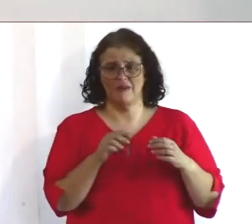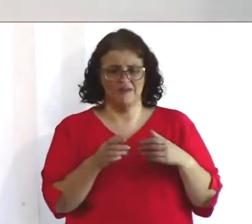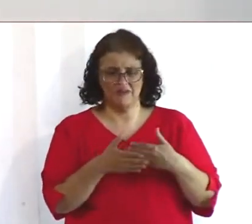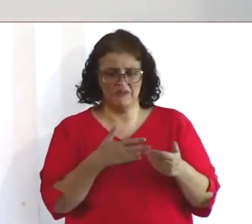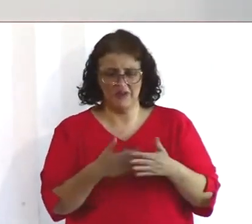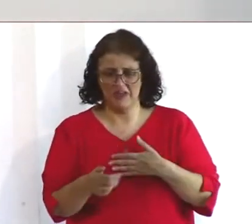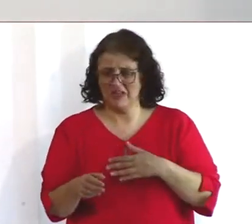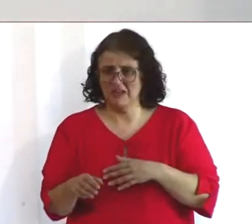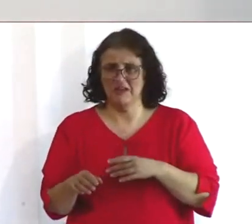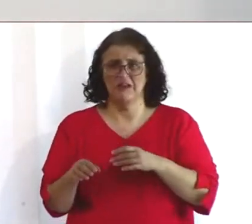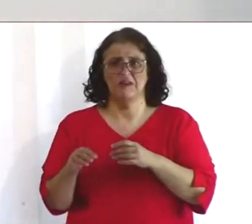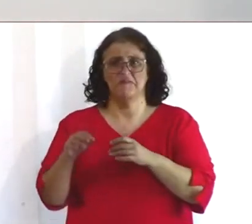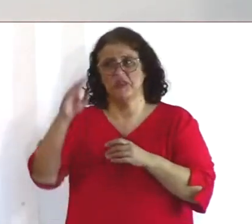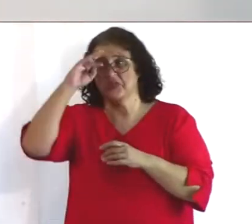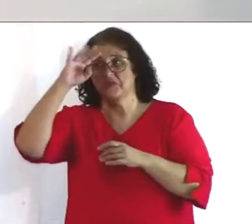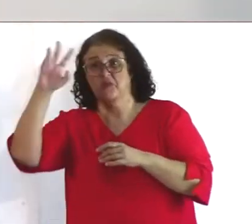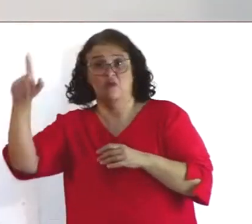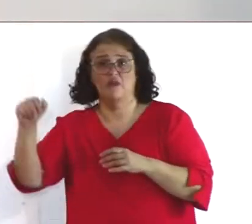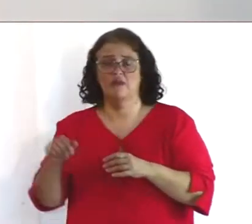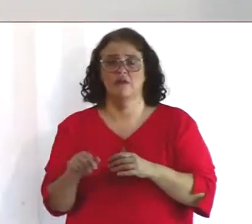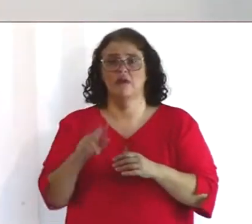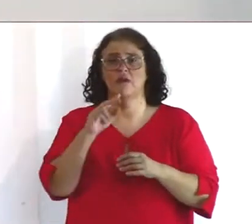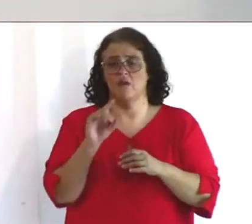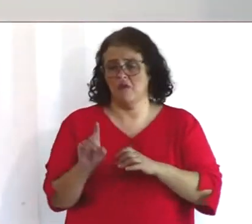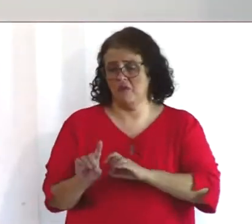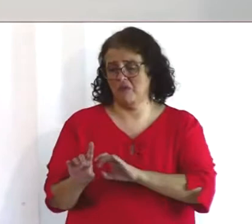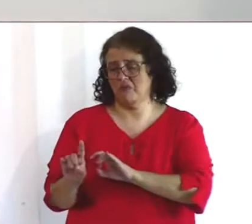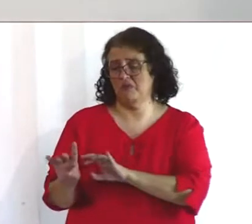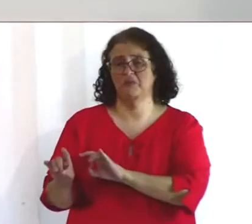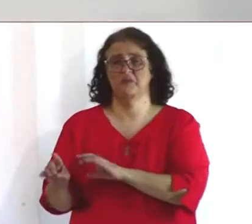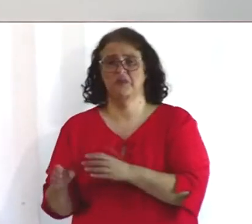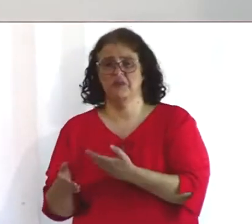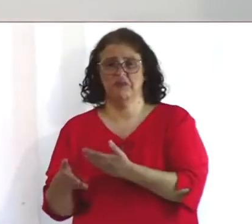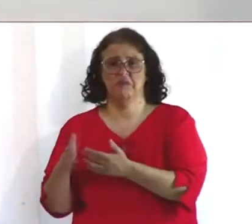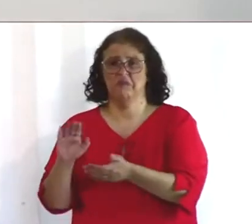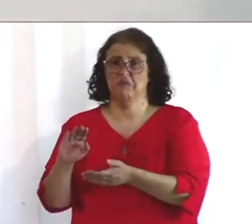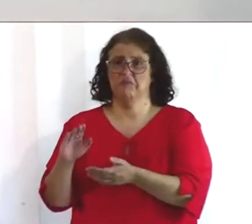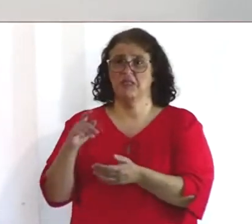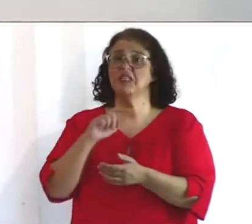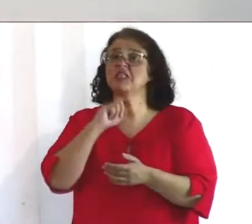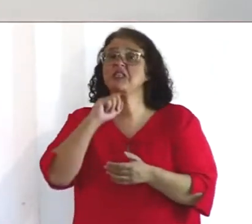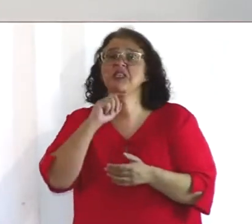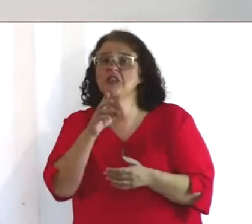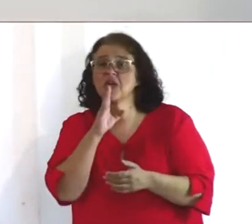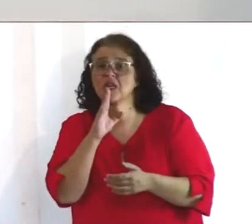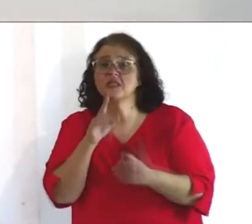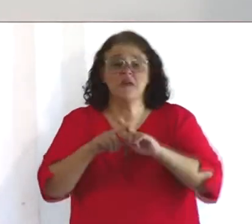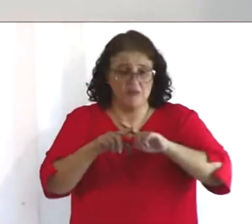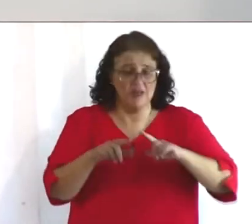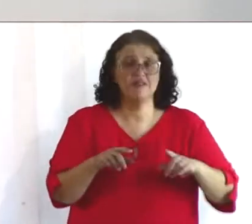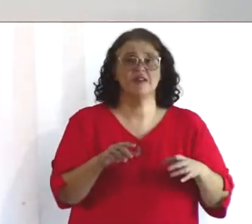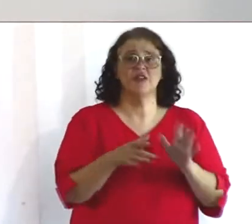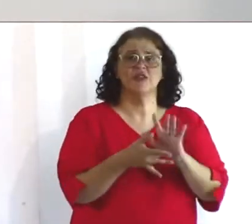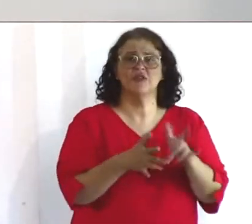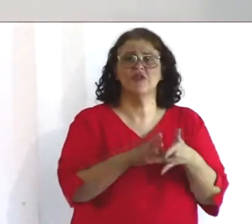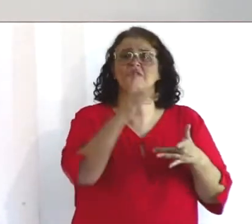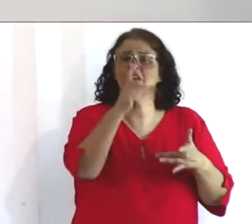de dogmas. Jesus olhava para as pessoas e, como está na tela